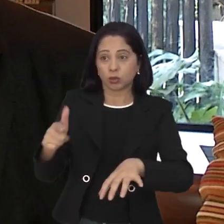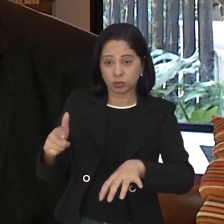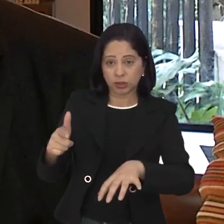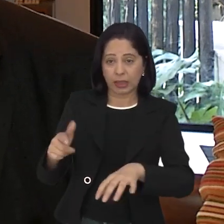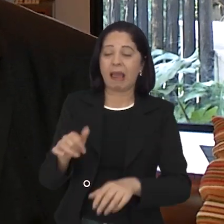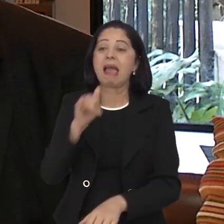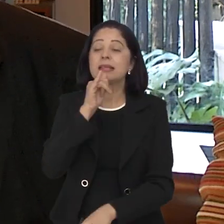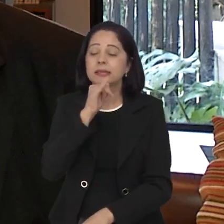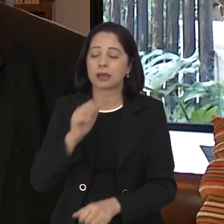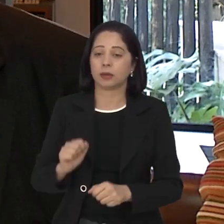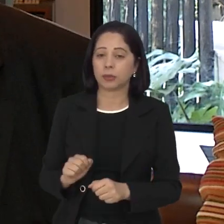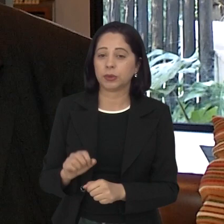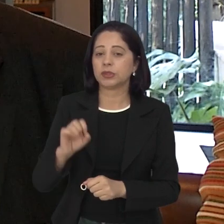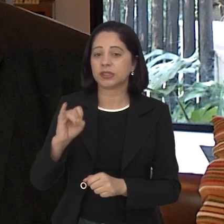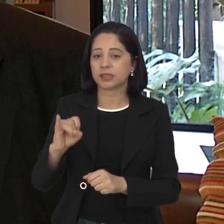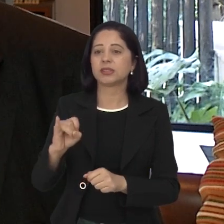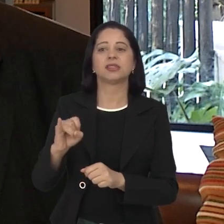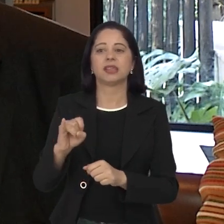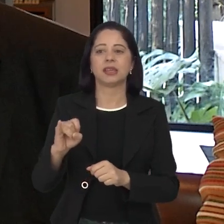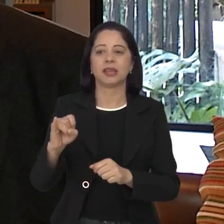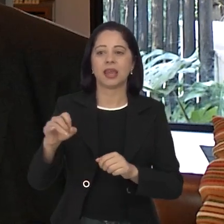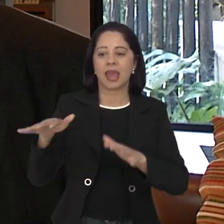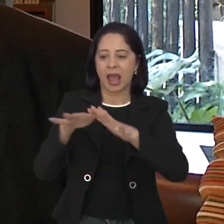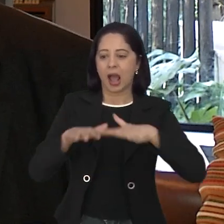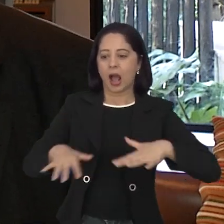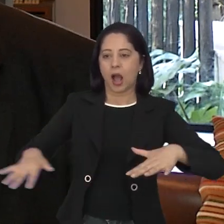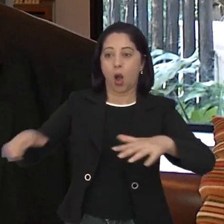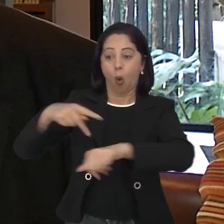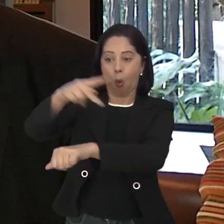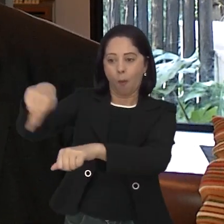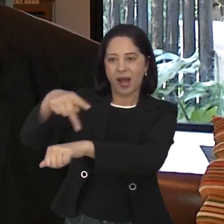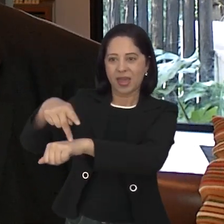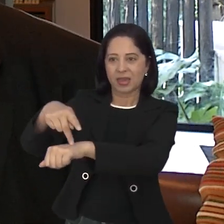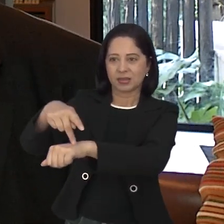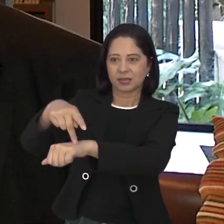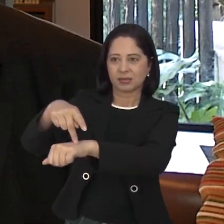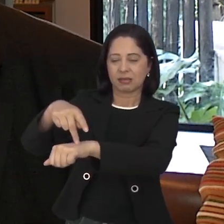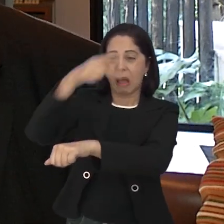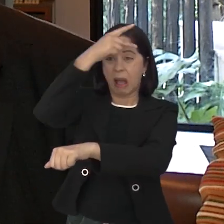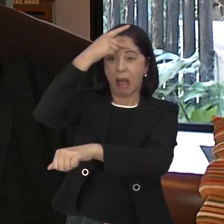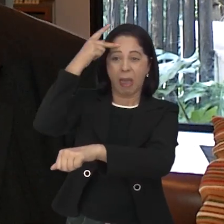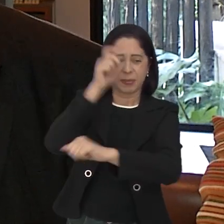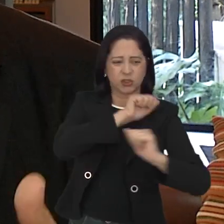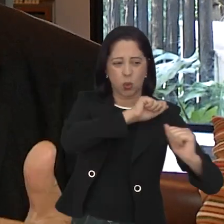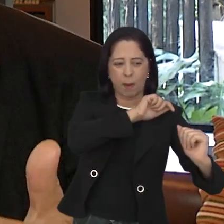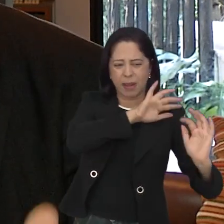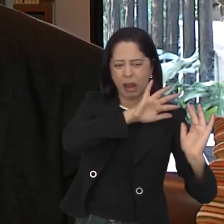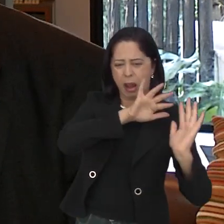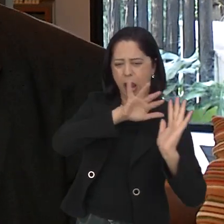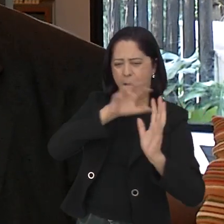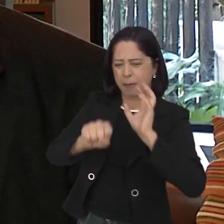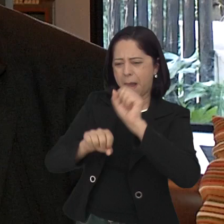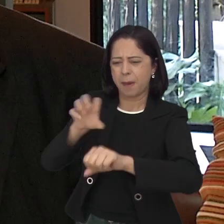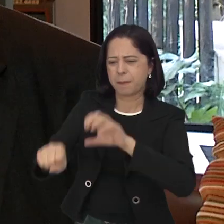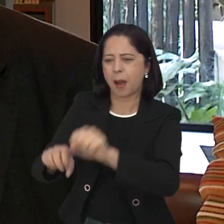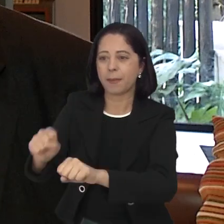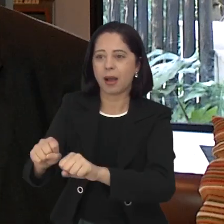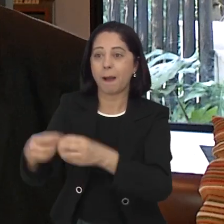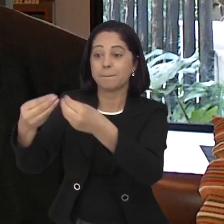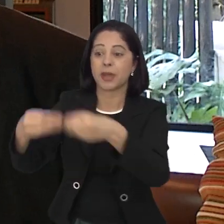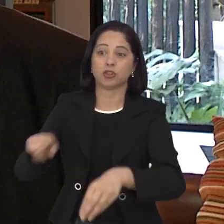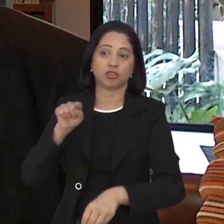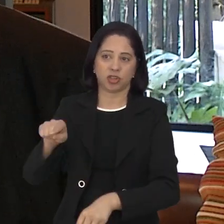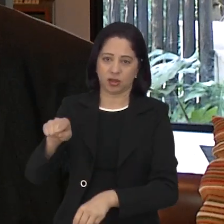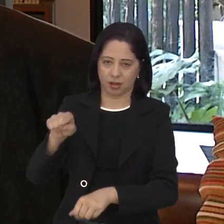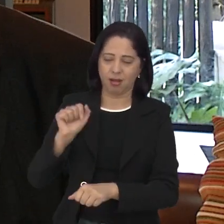outra quando você tem por exemplo uma invasão de um estado ou uma guerra dentro do estado você efetivamente afeta aquele povo aí